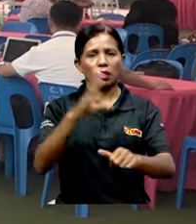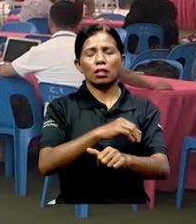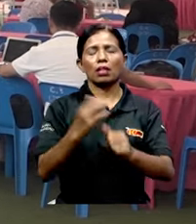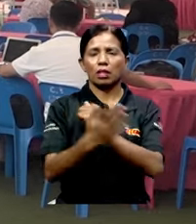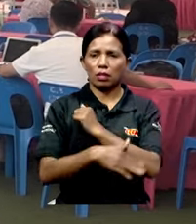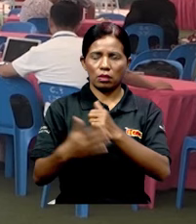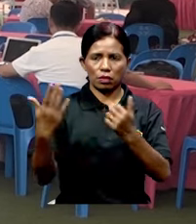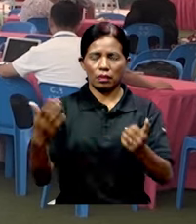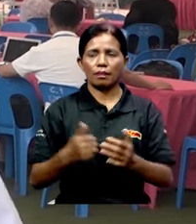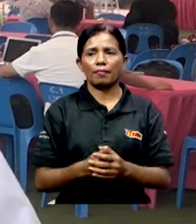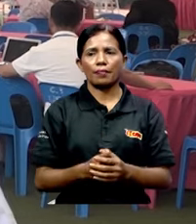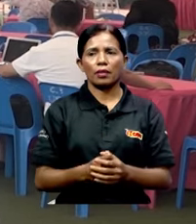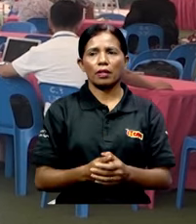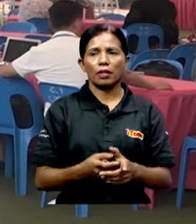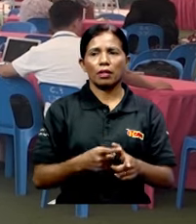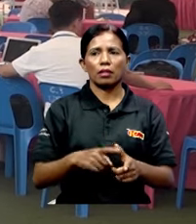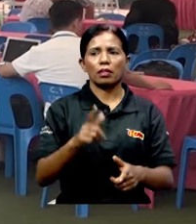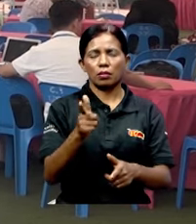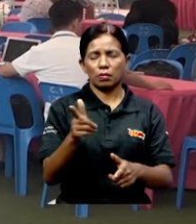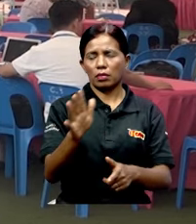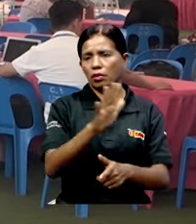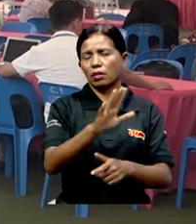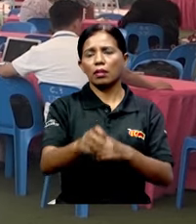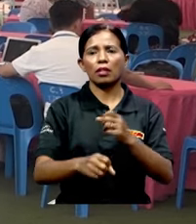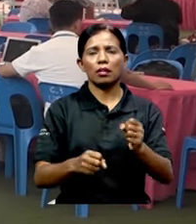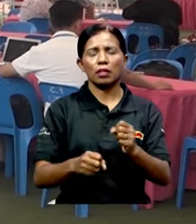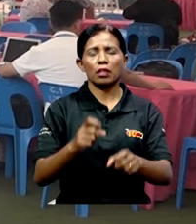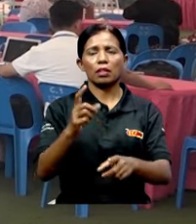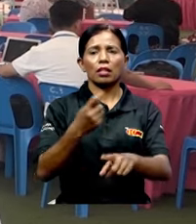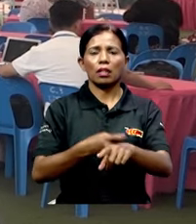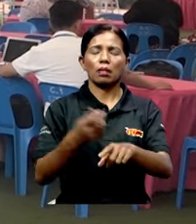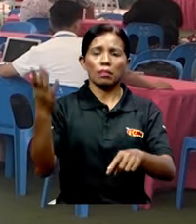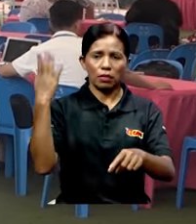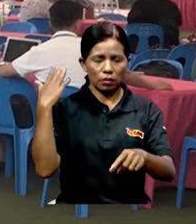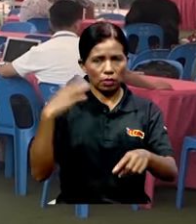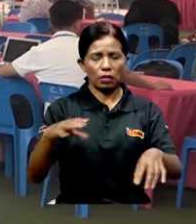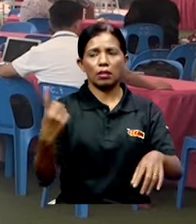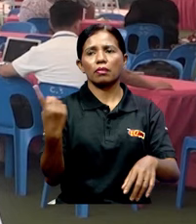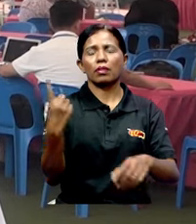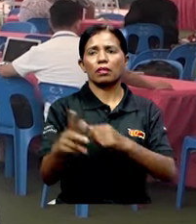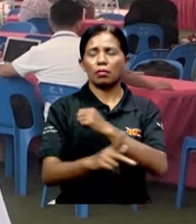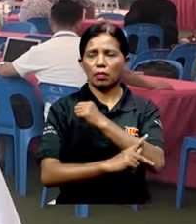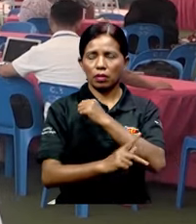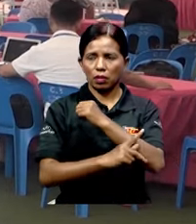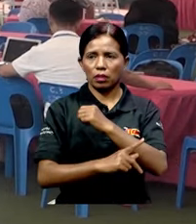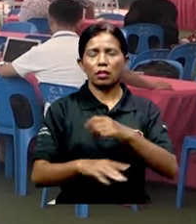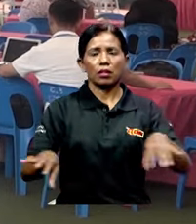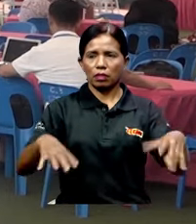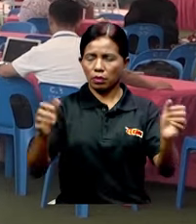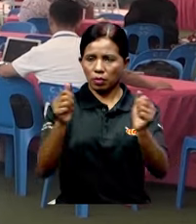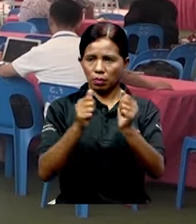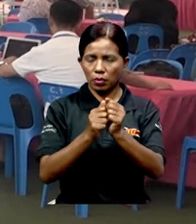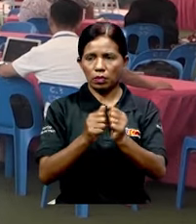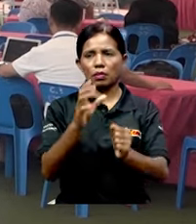é assim desde o 25 de Abril, desde que Portugal regressou ou Portugal